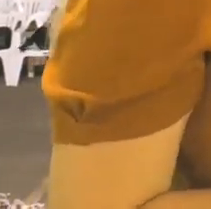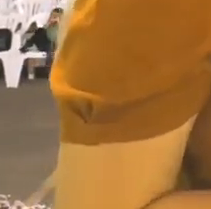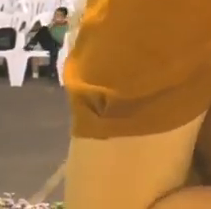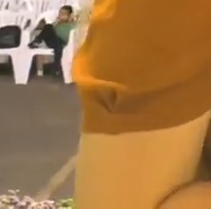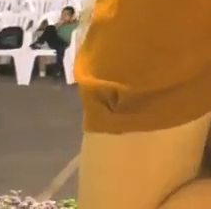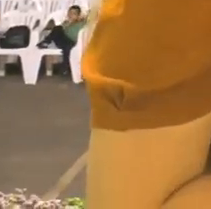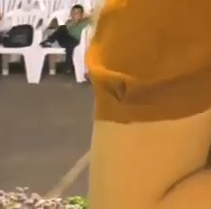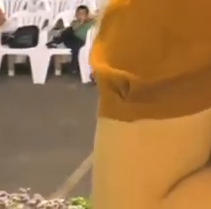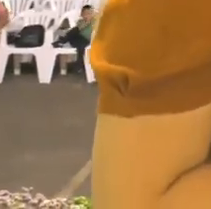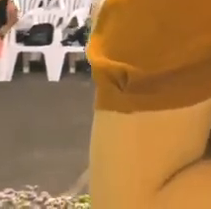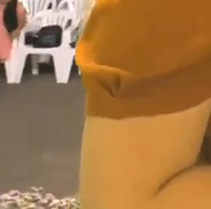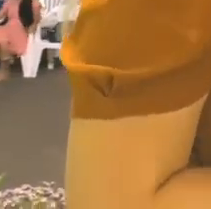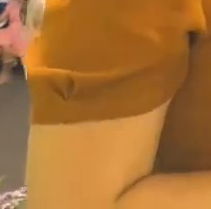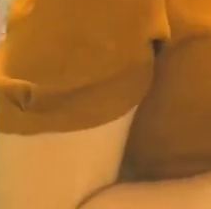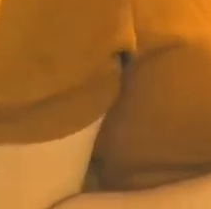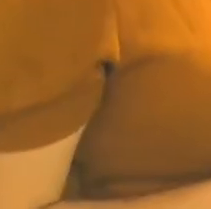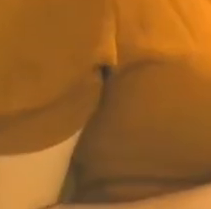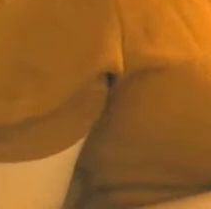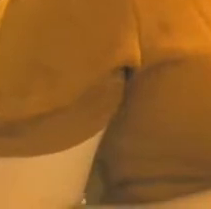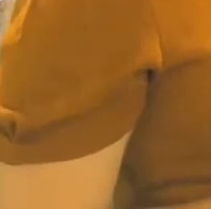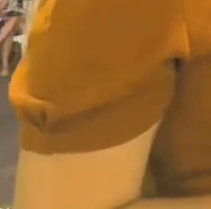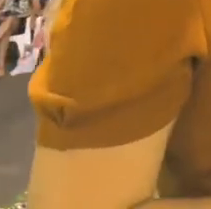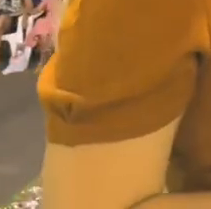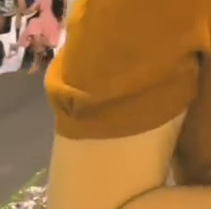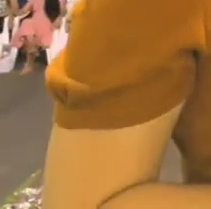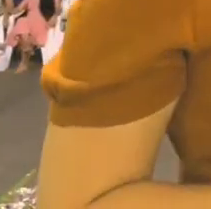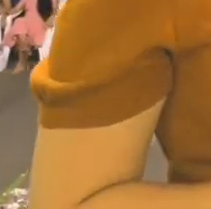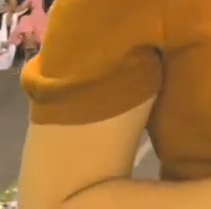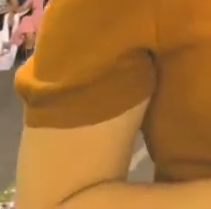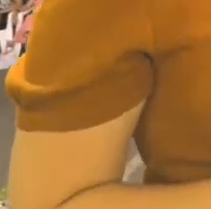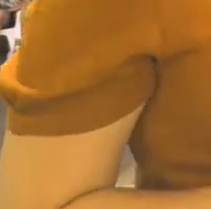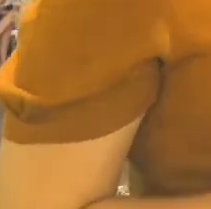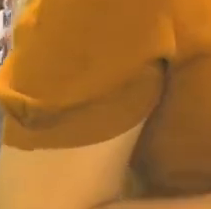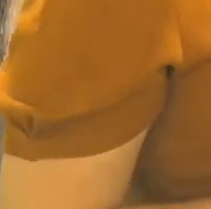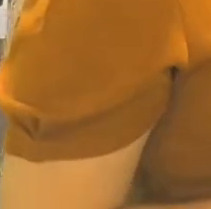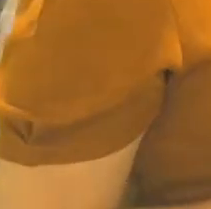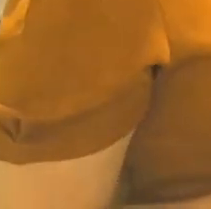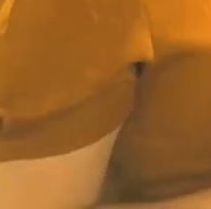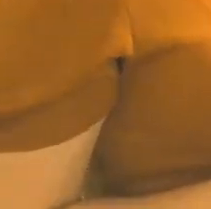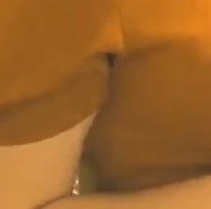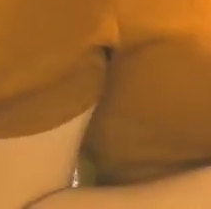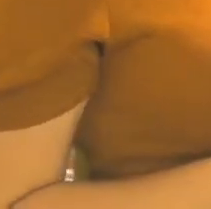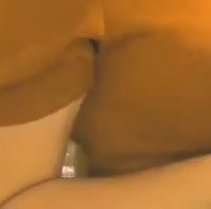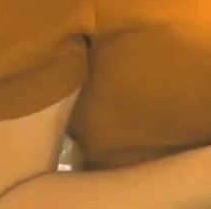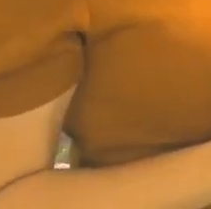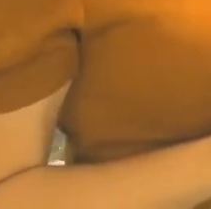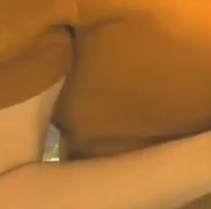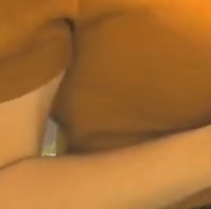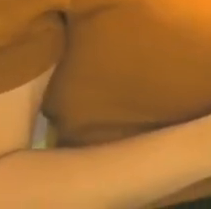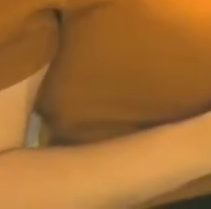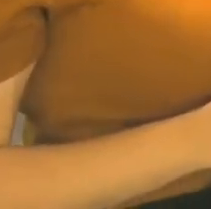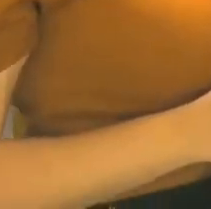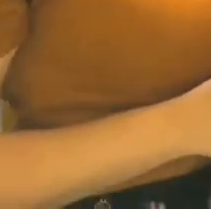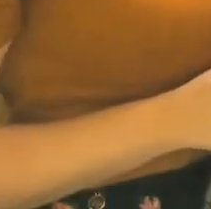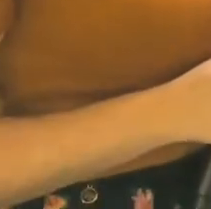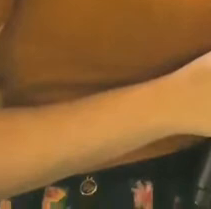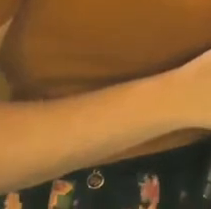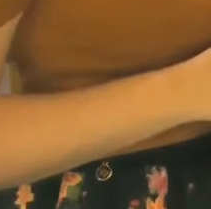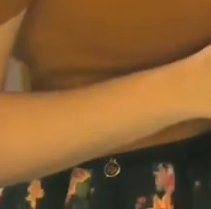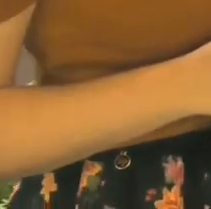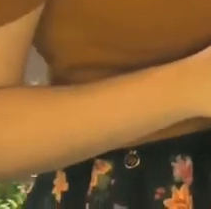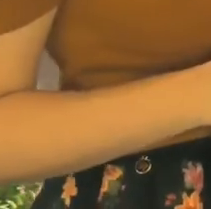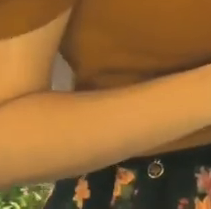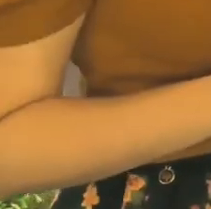você sabe que nós começamos durante a pandemia desde o primeiro dia de pandemia o pastor André tomou para si que a igreja